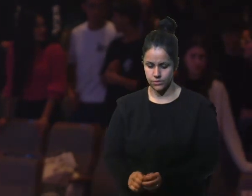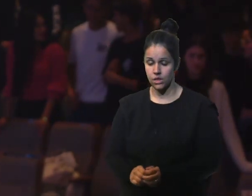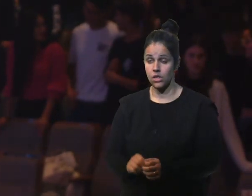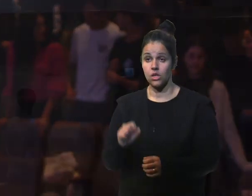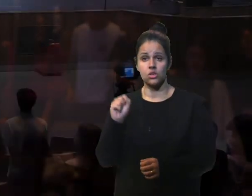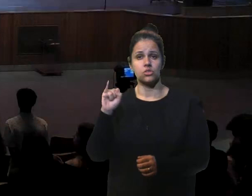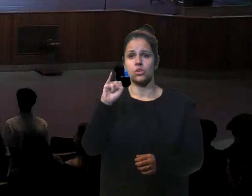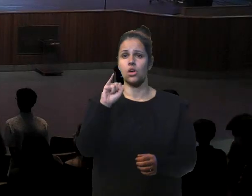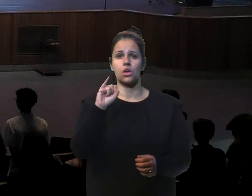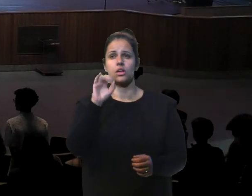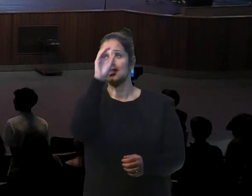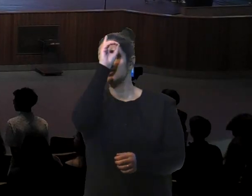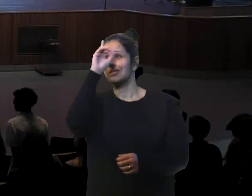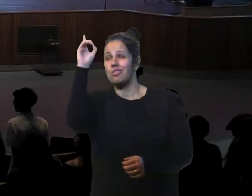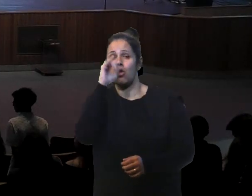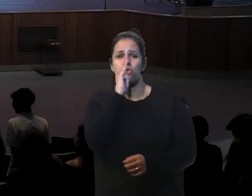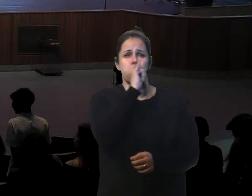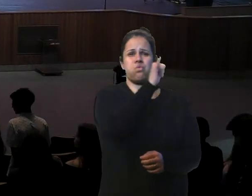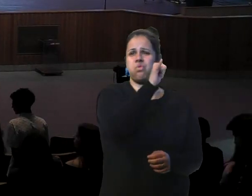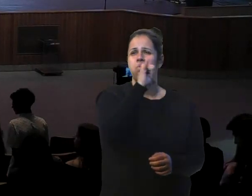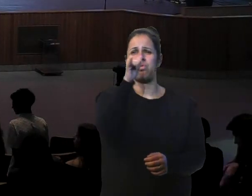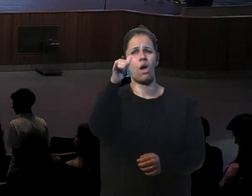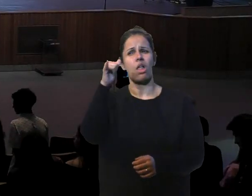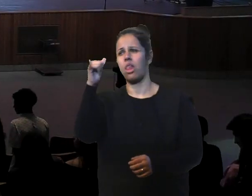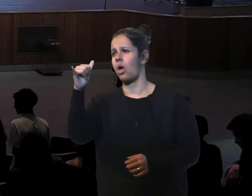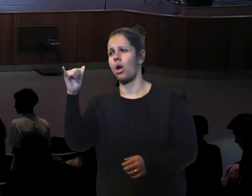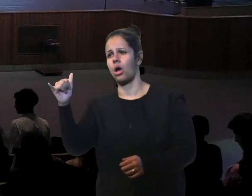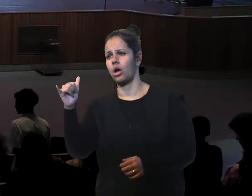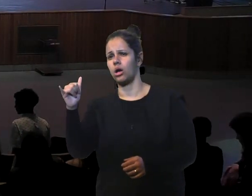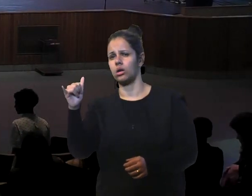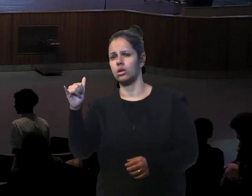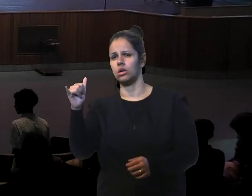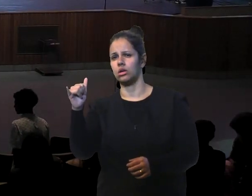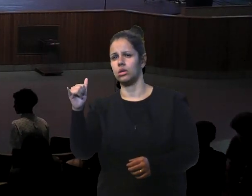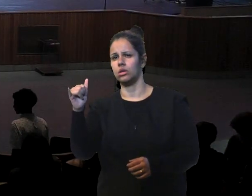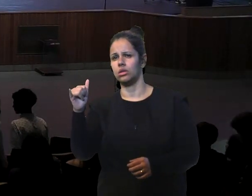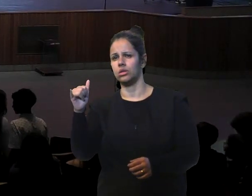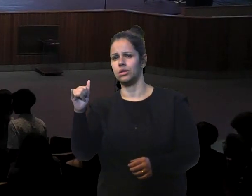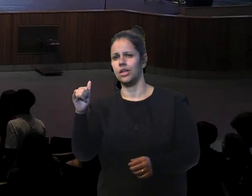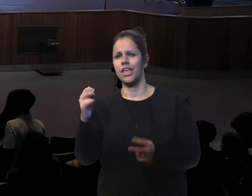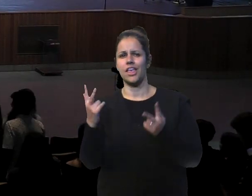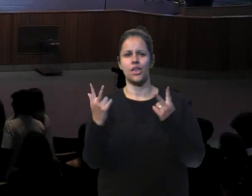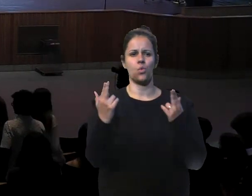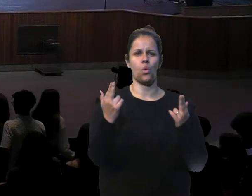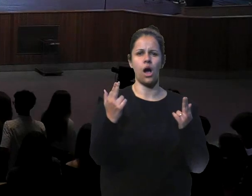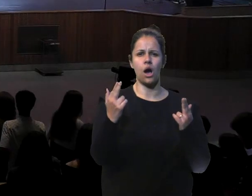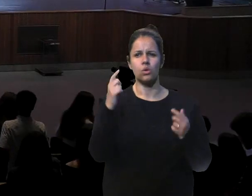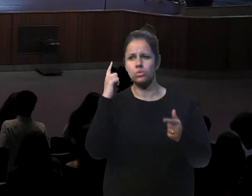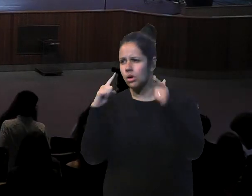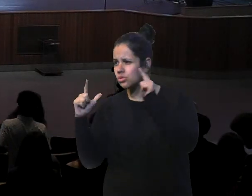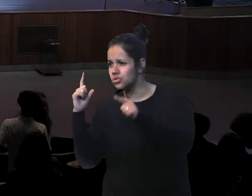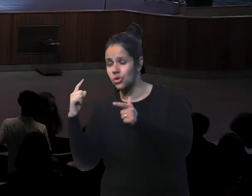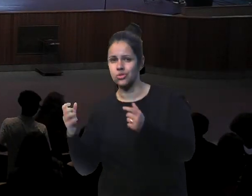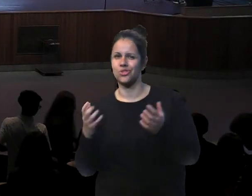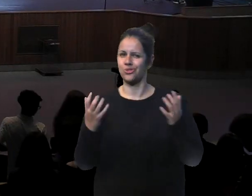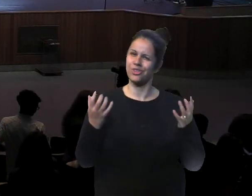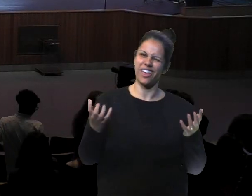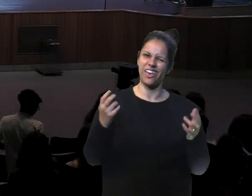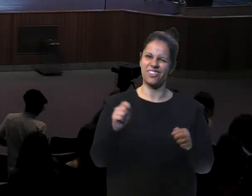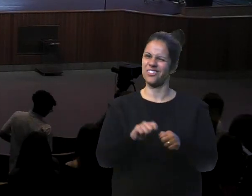Apenas se Deus falou com você. Não faça porque os outros fazem, lembra disso. apenas se Deus falou com